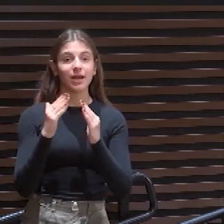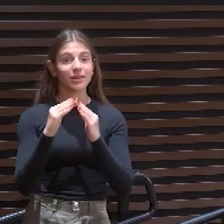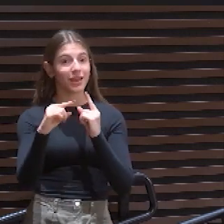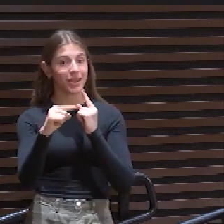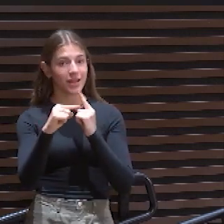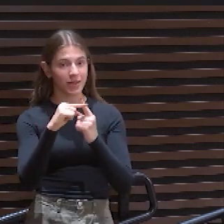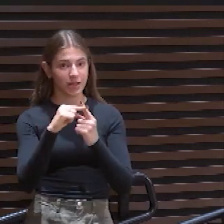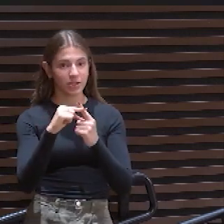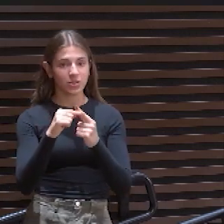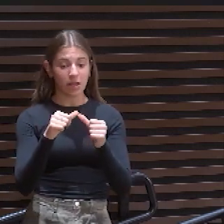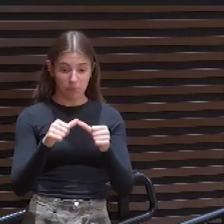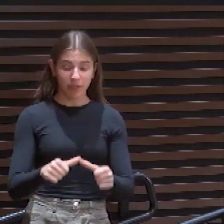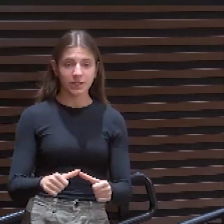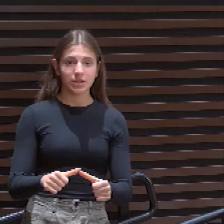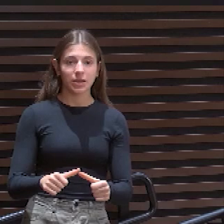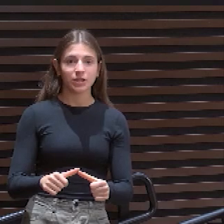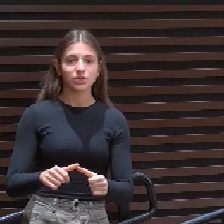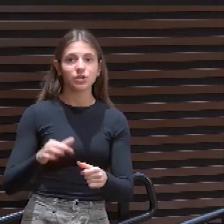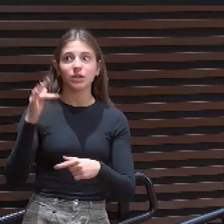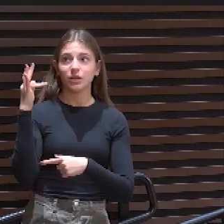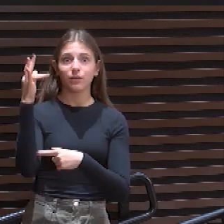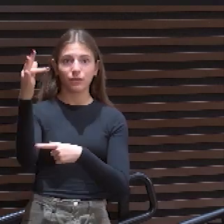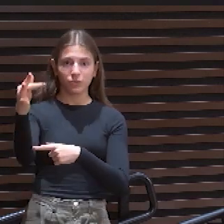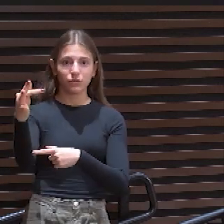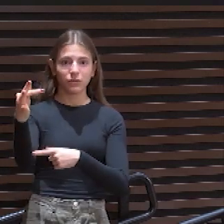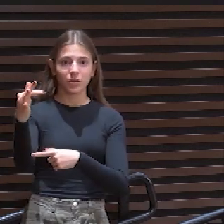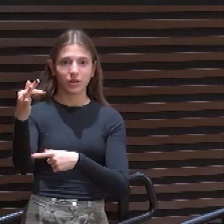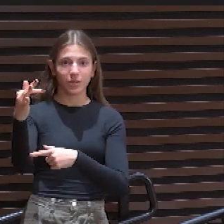na futura, e além,